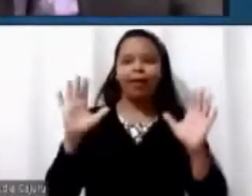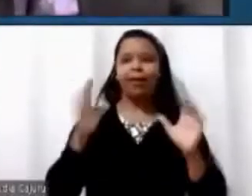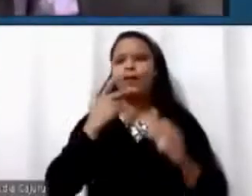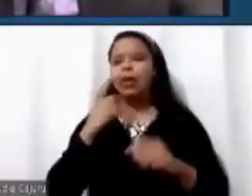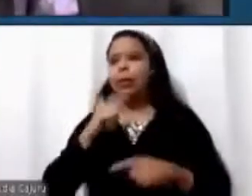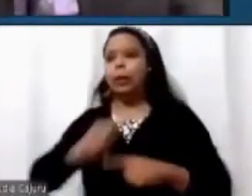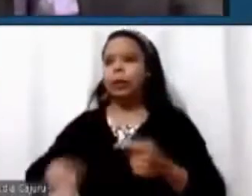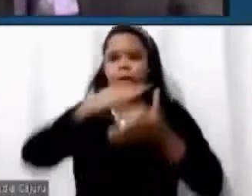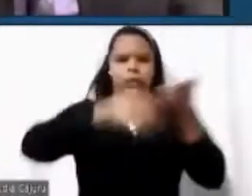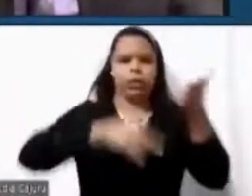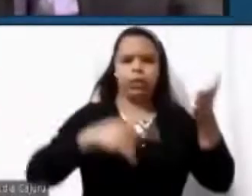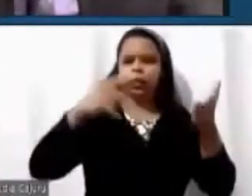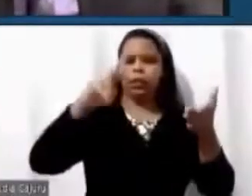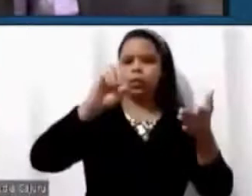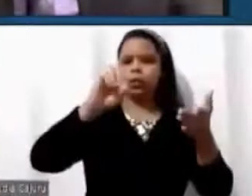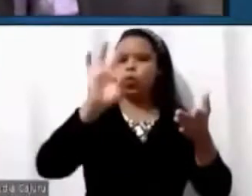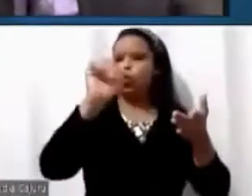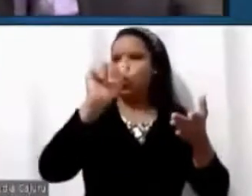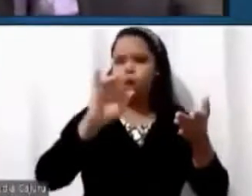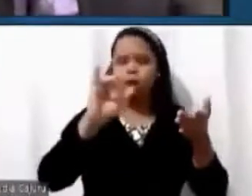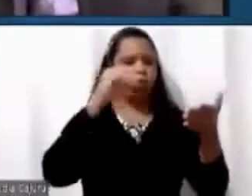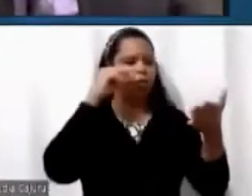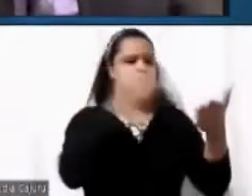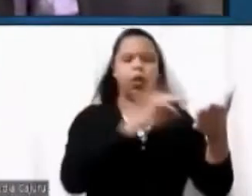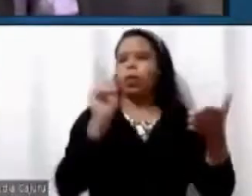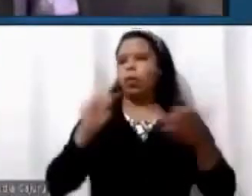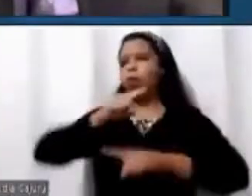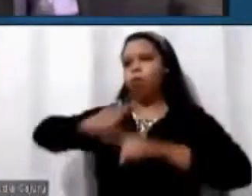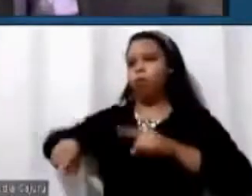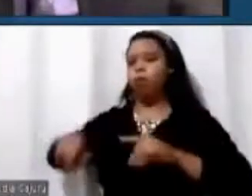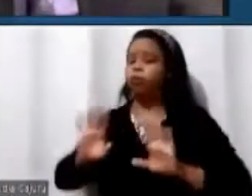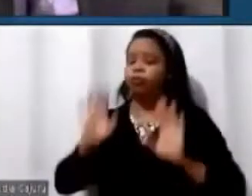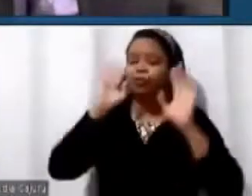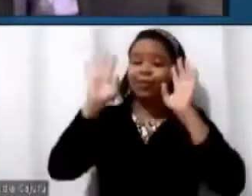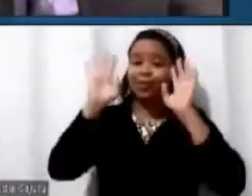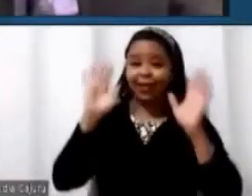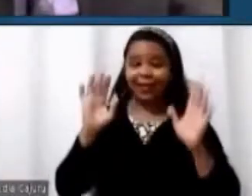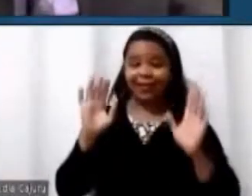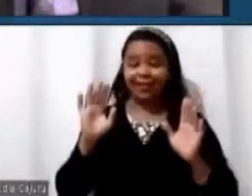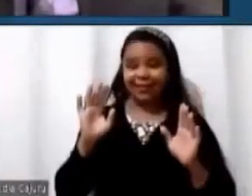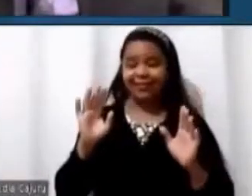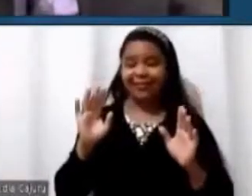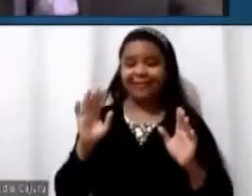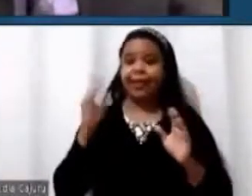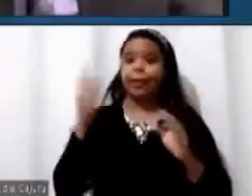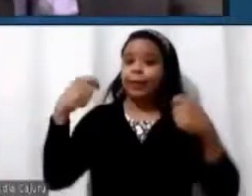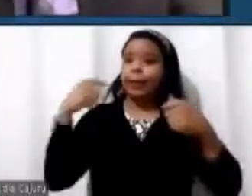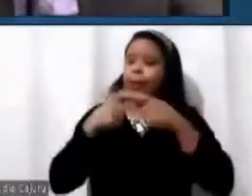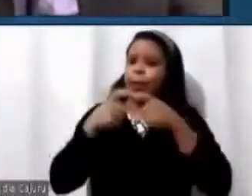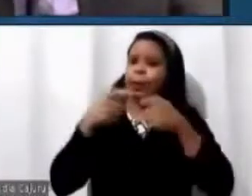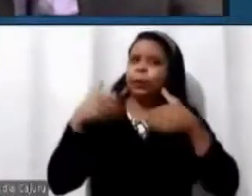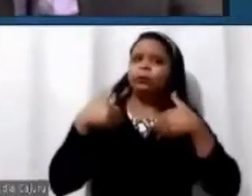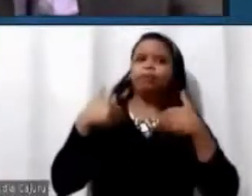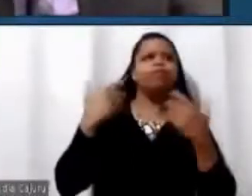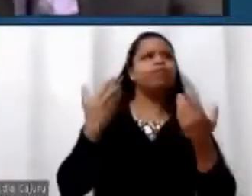paciente o registro, aí, os registros lá do seu prontuário. Por quê? Porque no momento em que ele motiva, ele abre a possibilidade